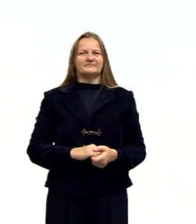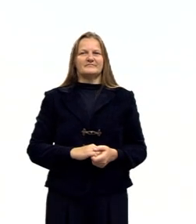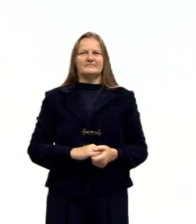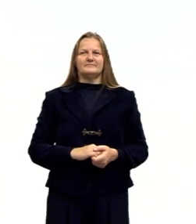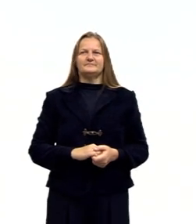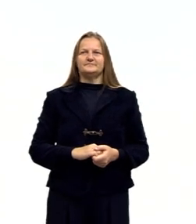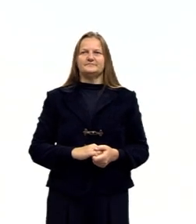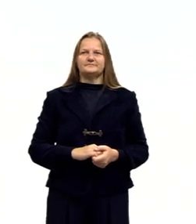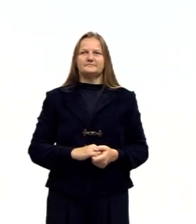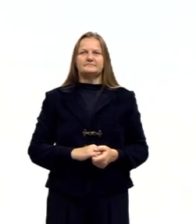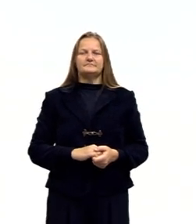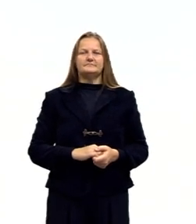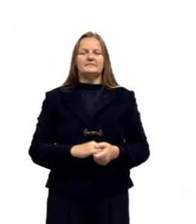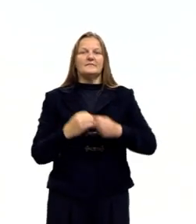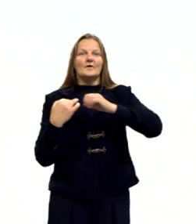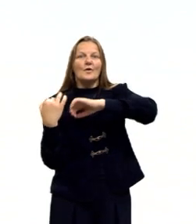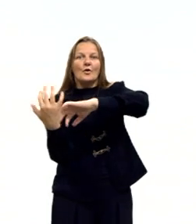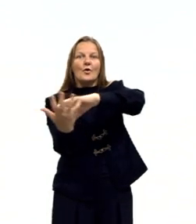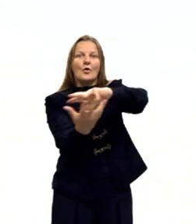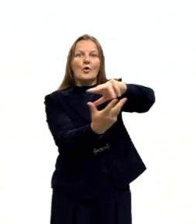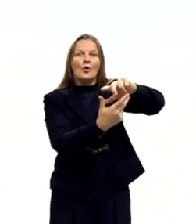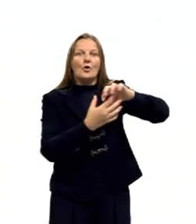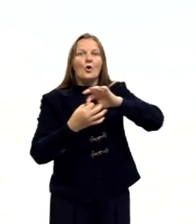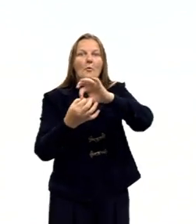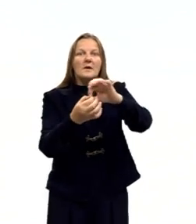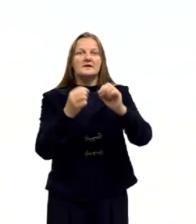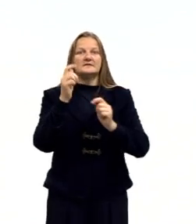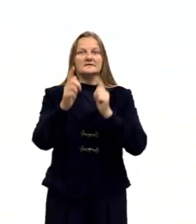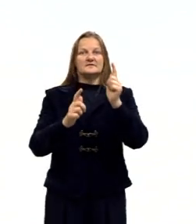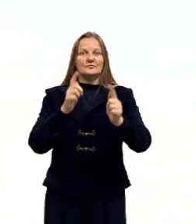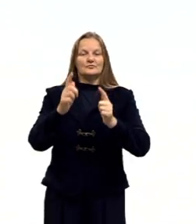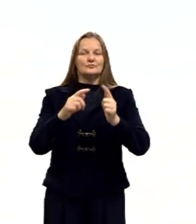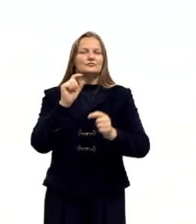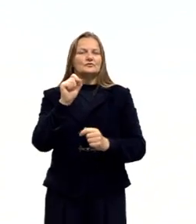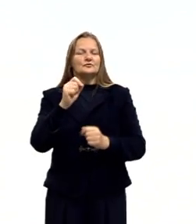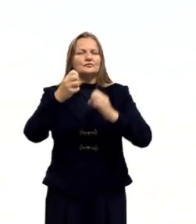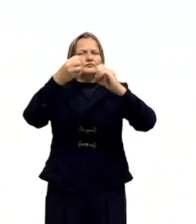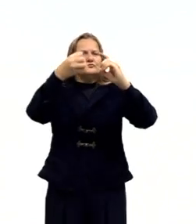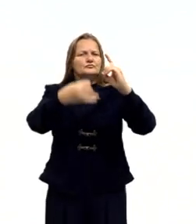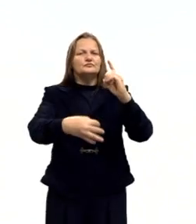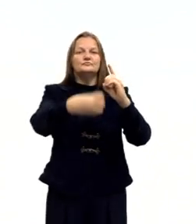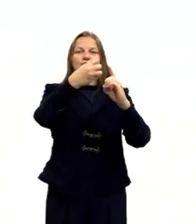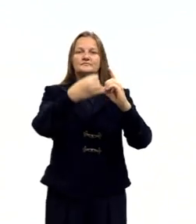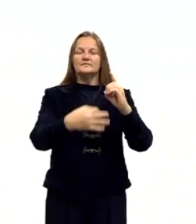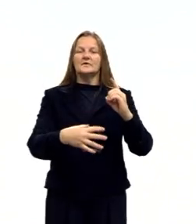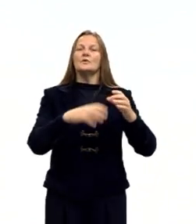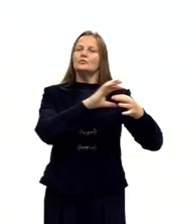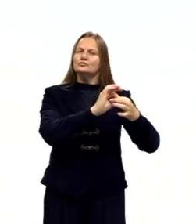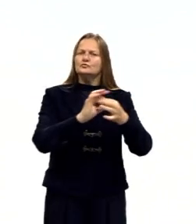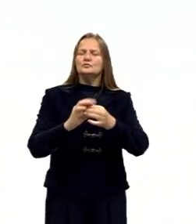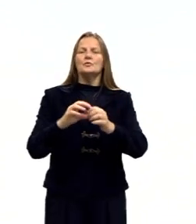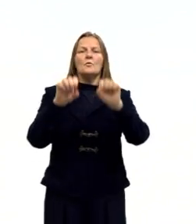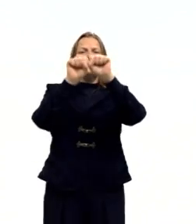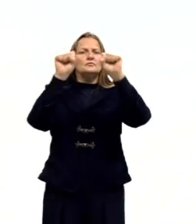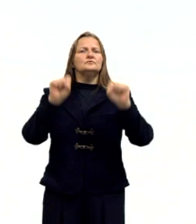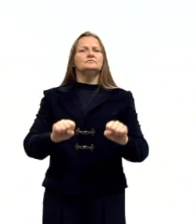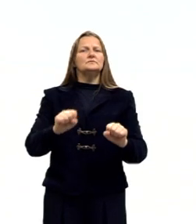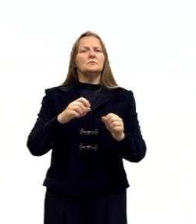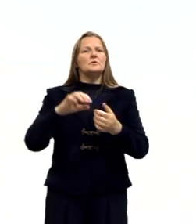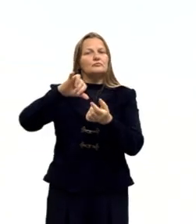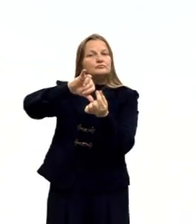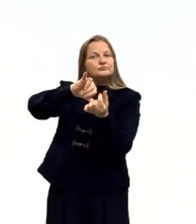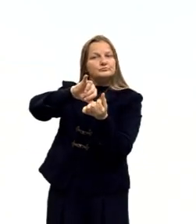olha lá ó a globalização então é descreve o atual conjuntura então no sistema